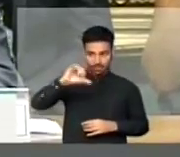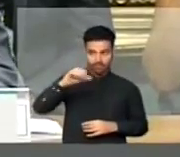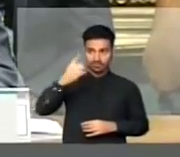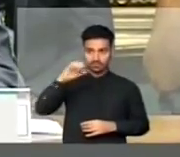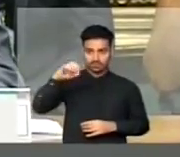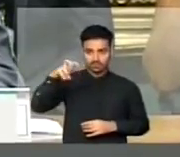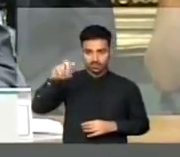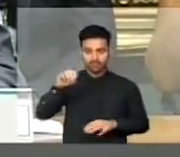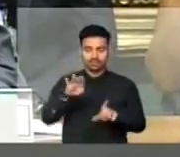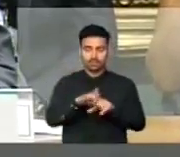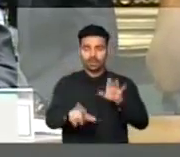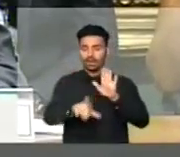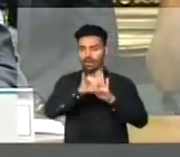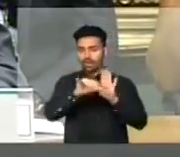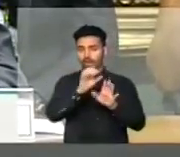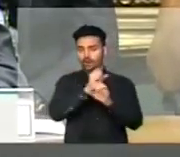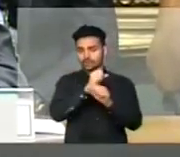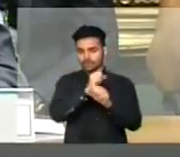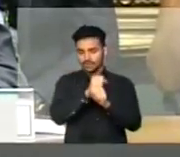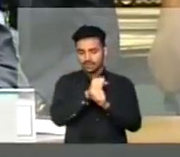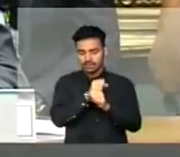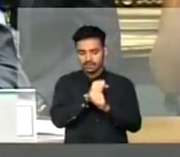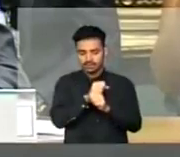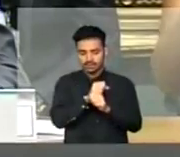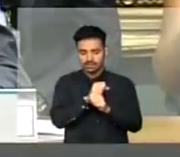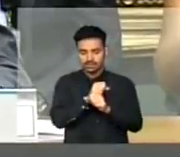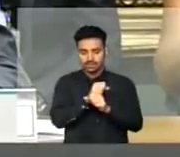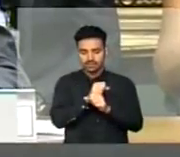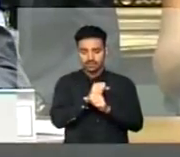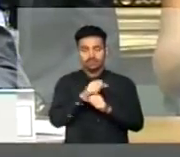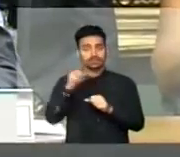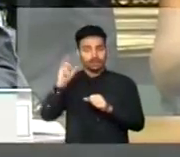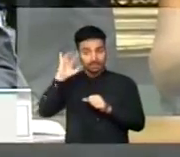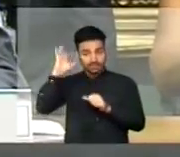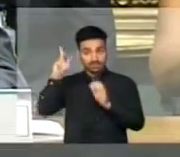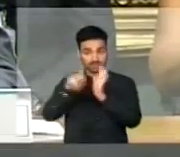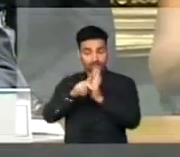Lei Orçamentária. A jurisprudência do Supremo